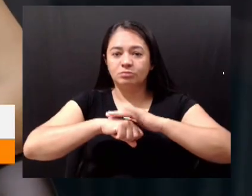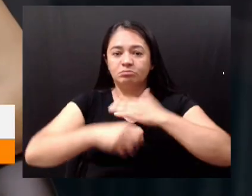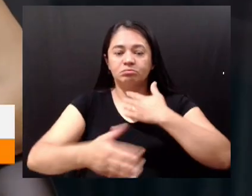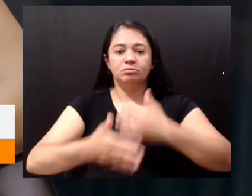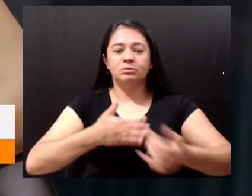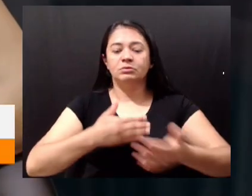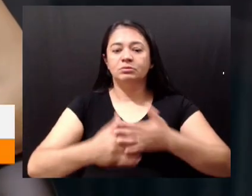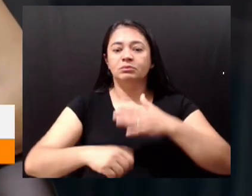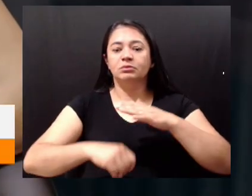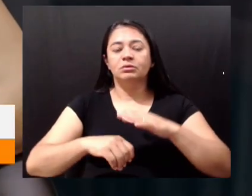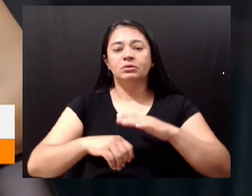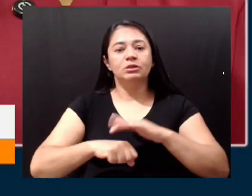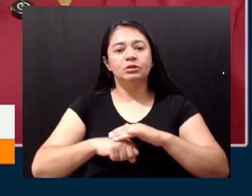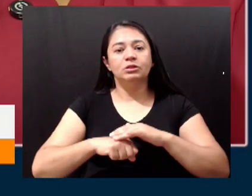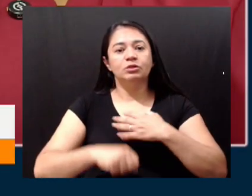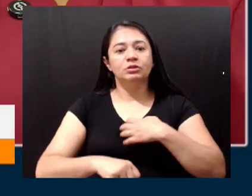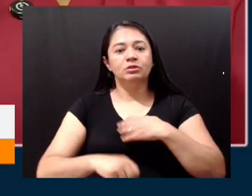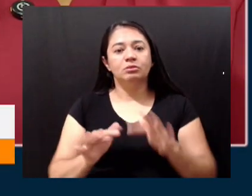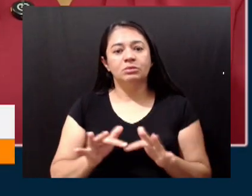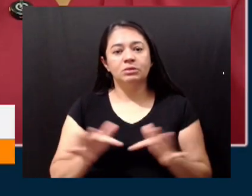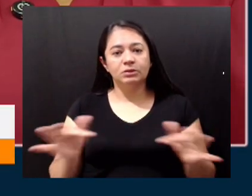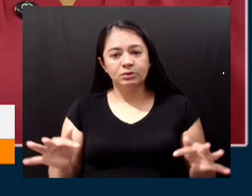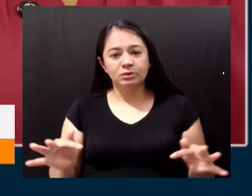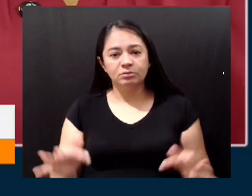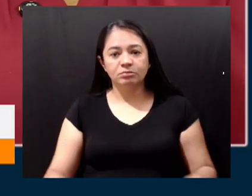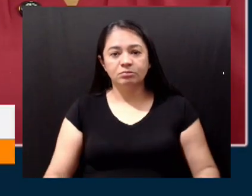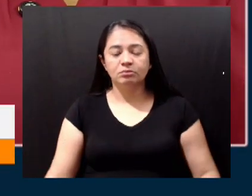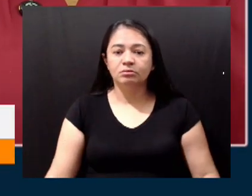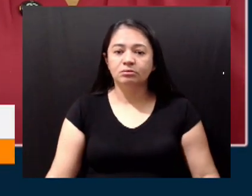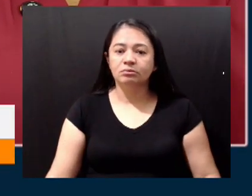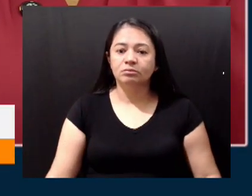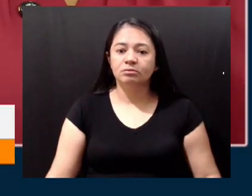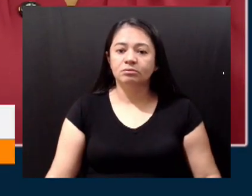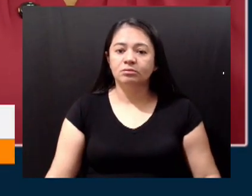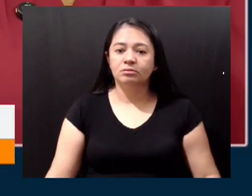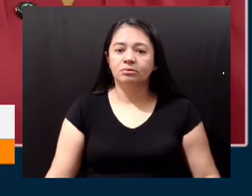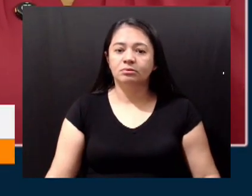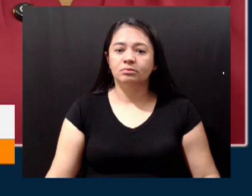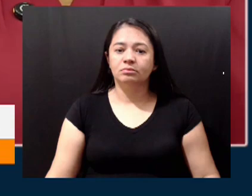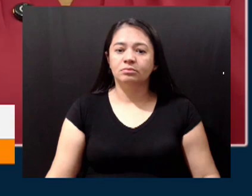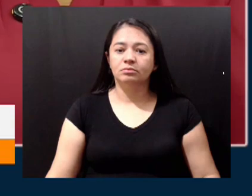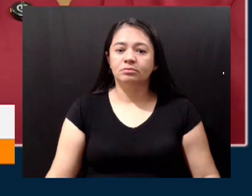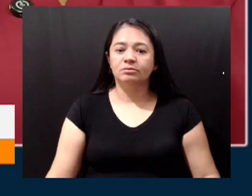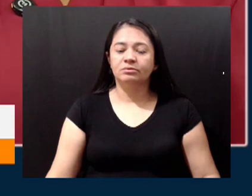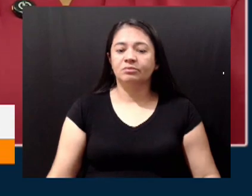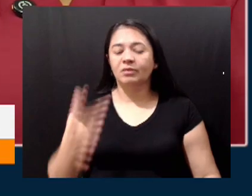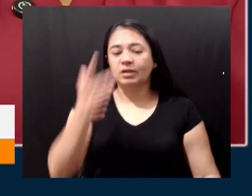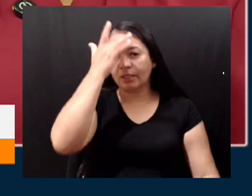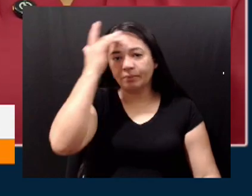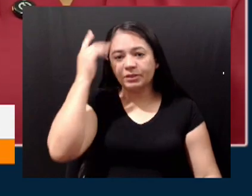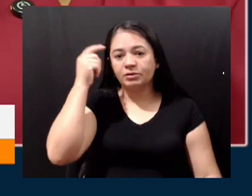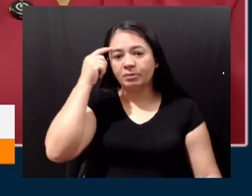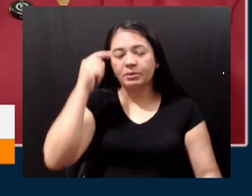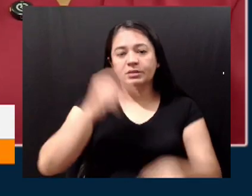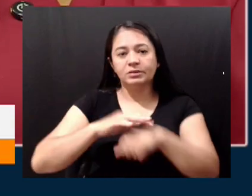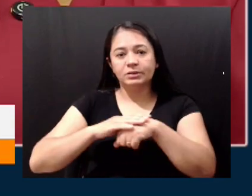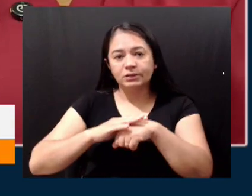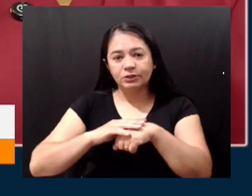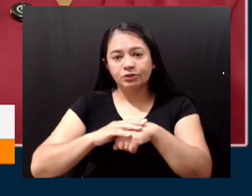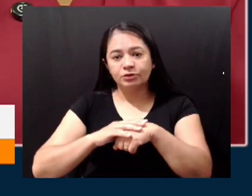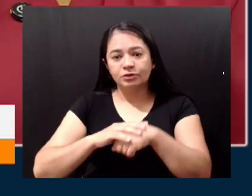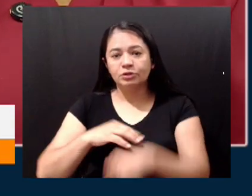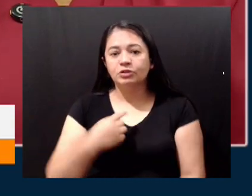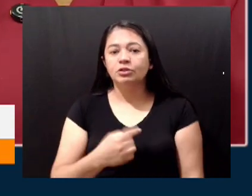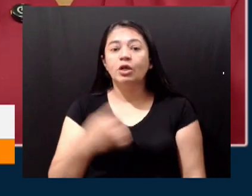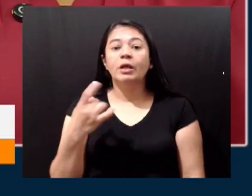seja. Entendi. Então, o hipocondríaco é a pessoa que acha que está doente, tem medo de adoecer. E a gente que tem mania de ir